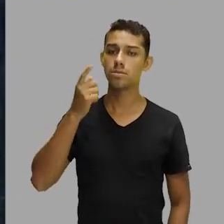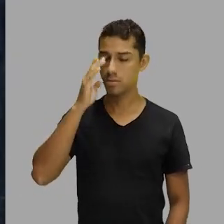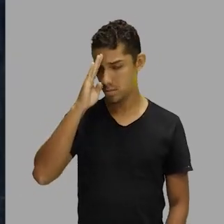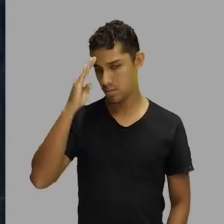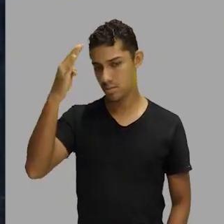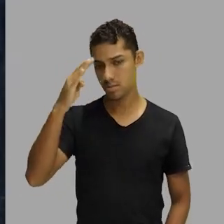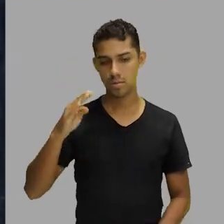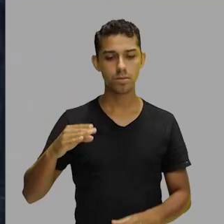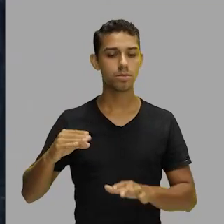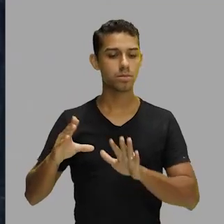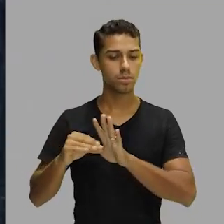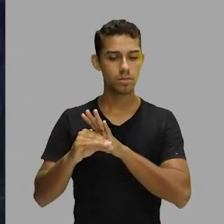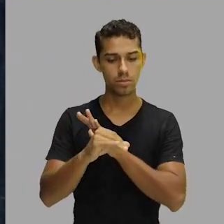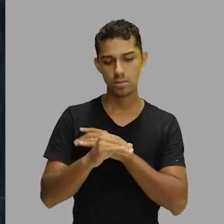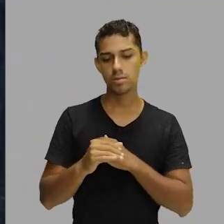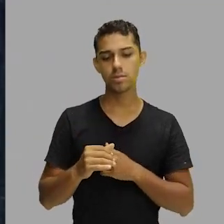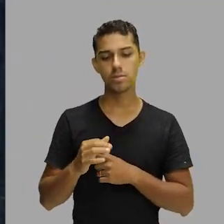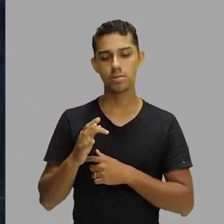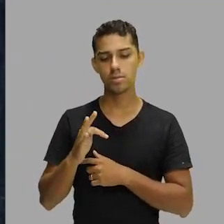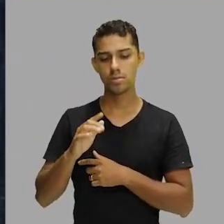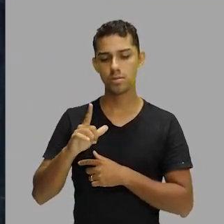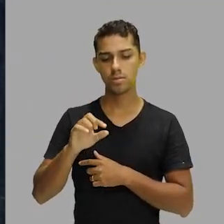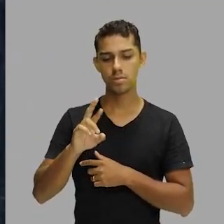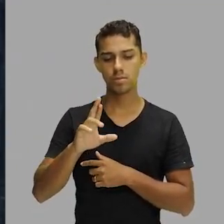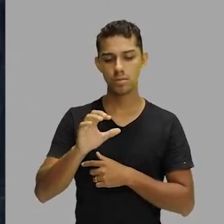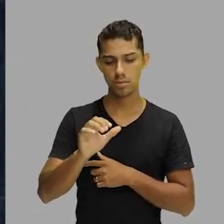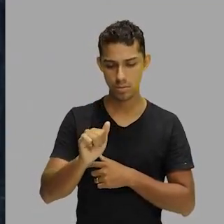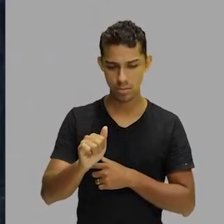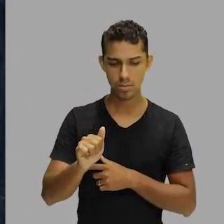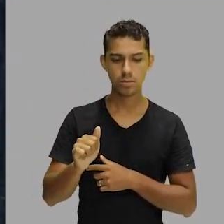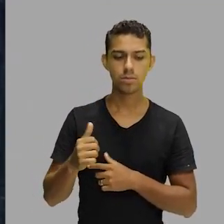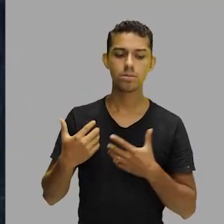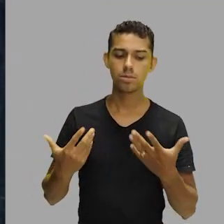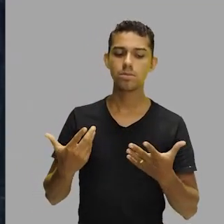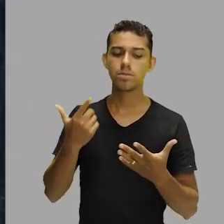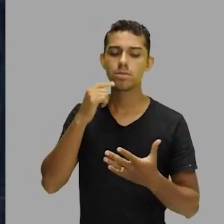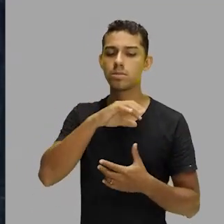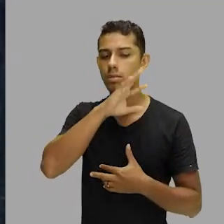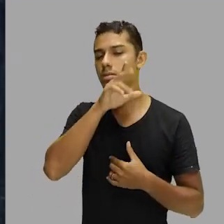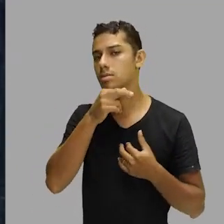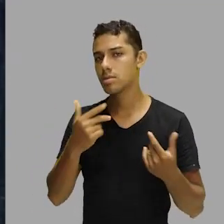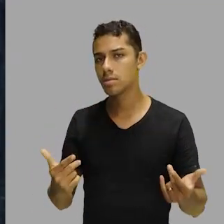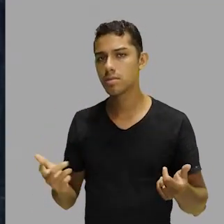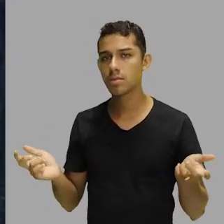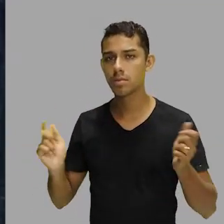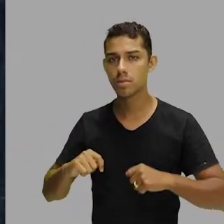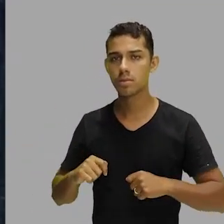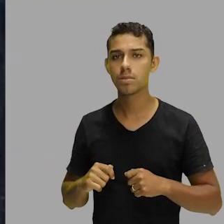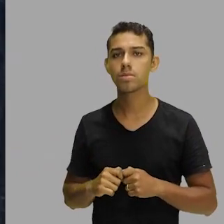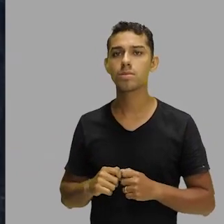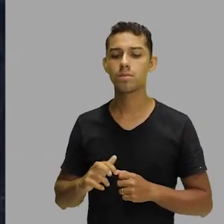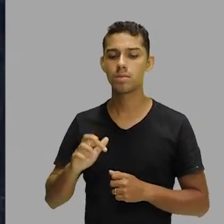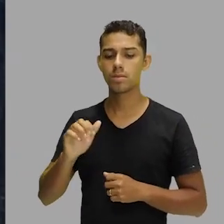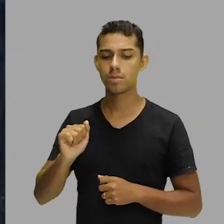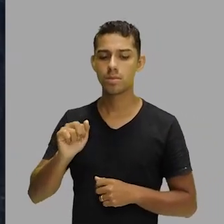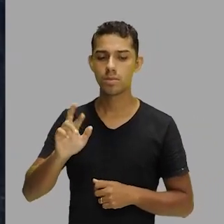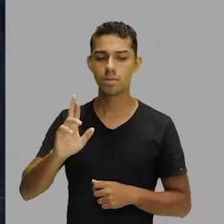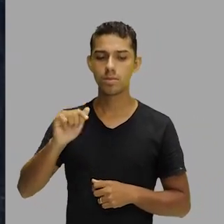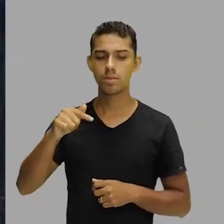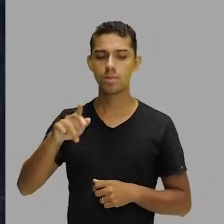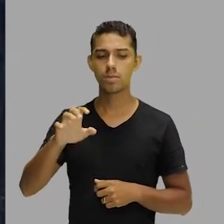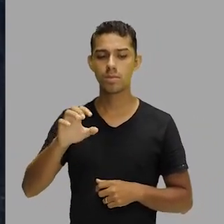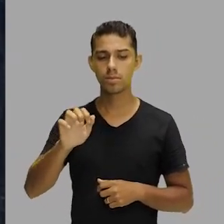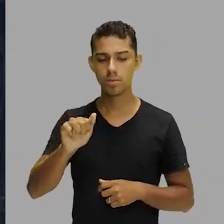formam a nossa flora intestinal, né? Então, no caso dos animais que possuem arqueobactérias na sua